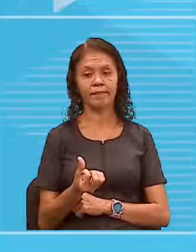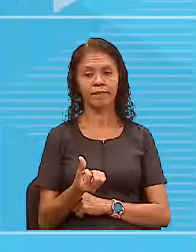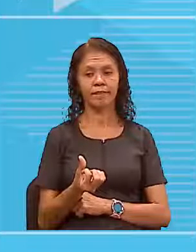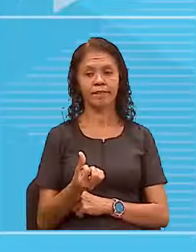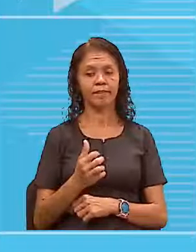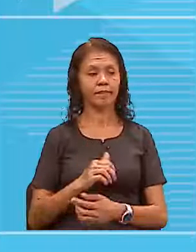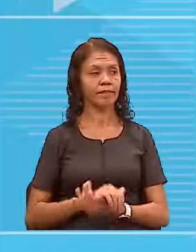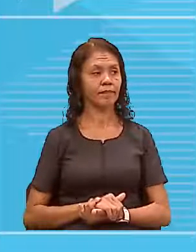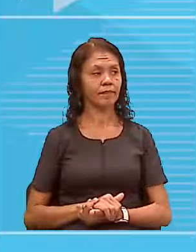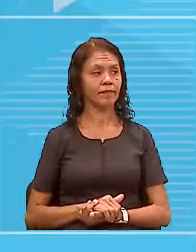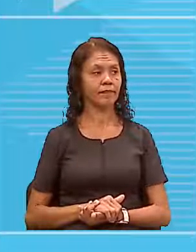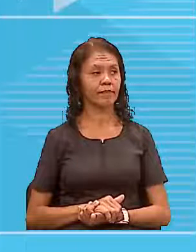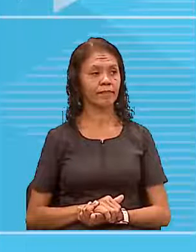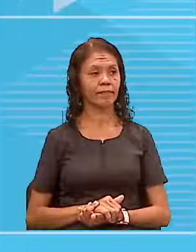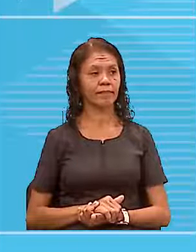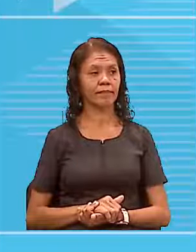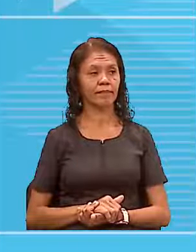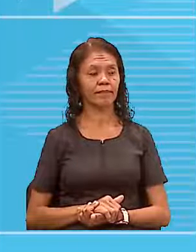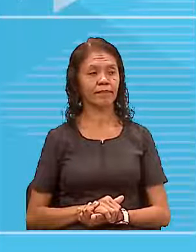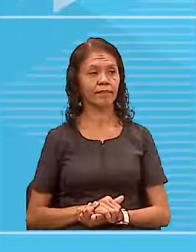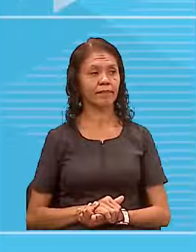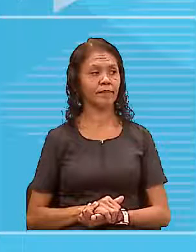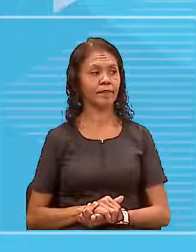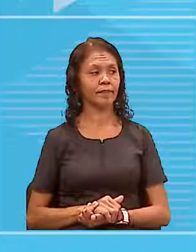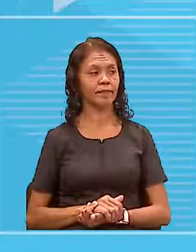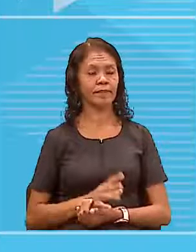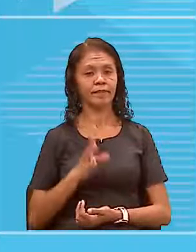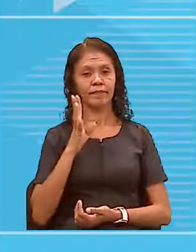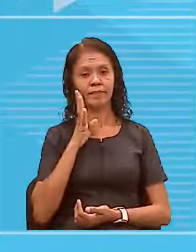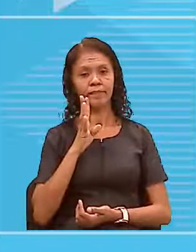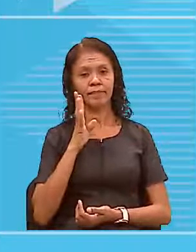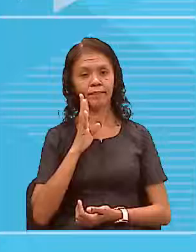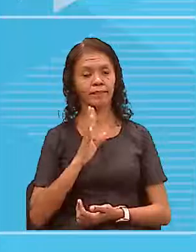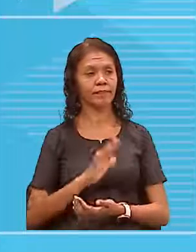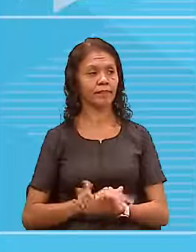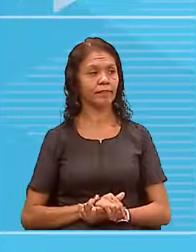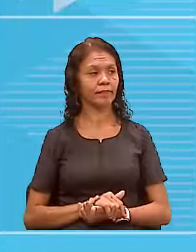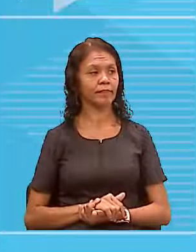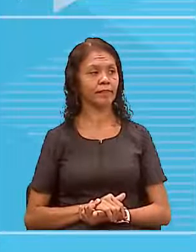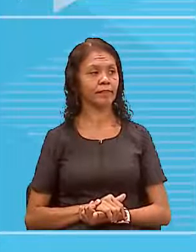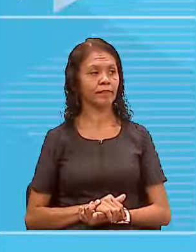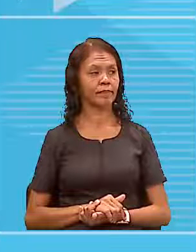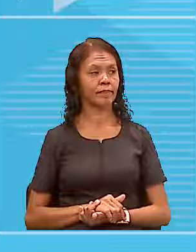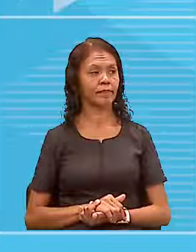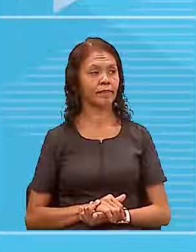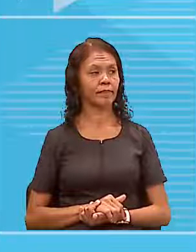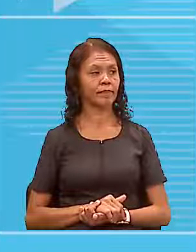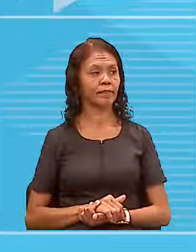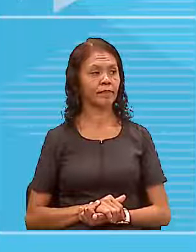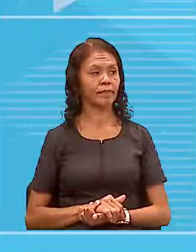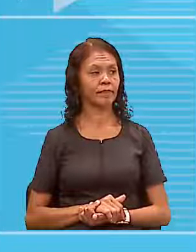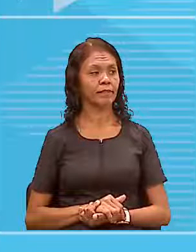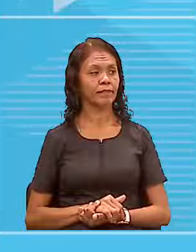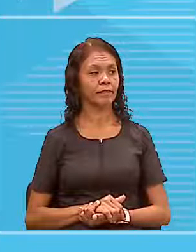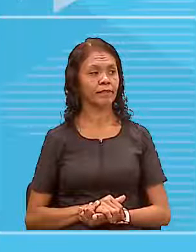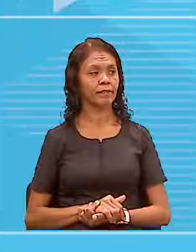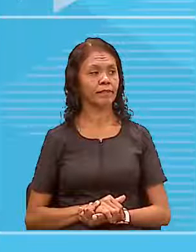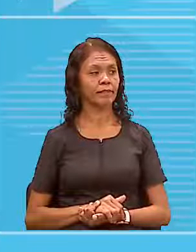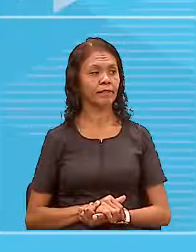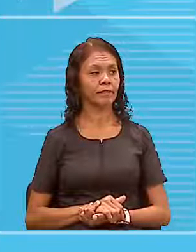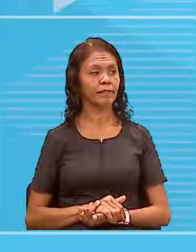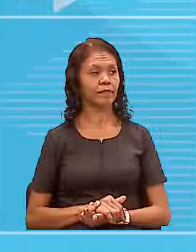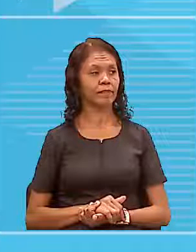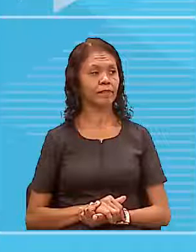16. Que maravilha, professor. Que maravilha. Então, tá aí, meus amados alunos.